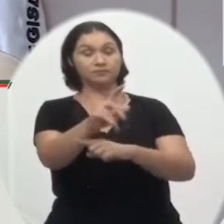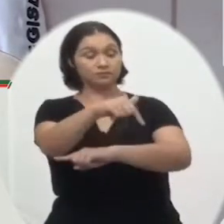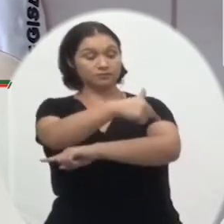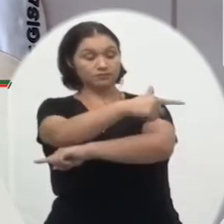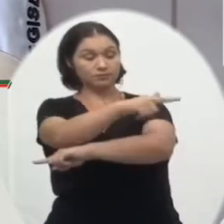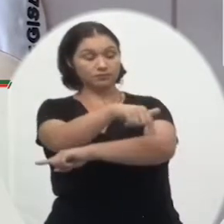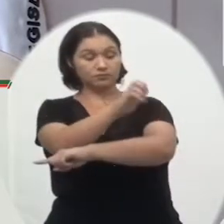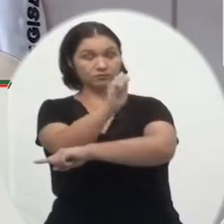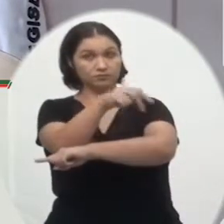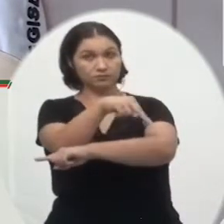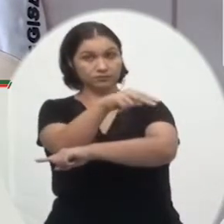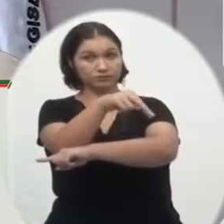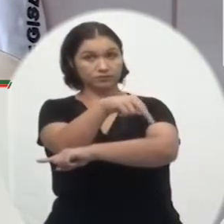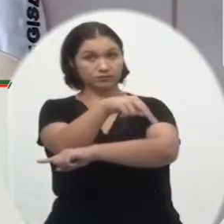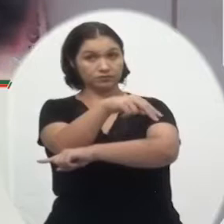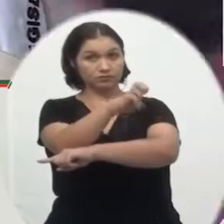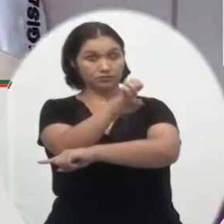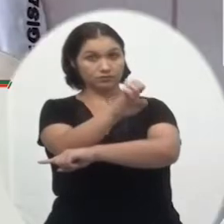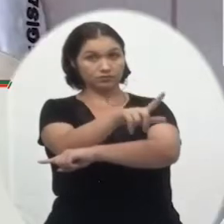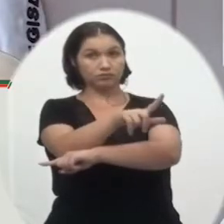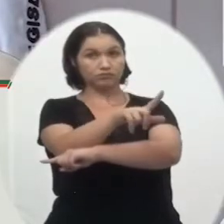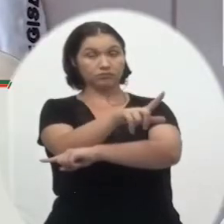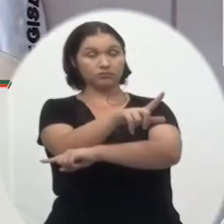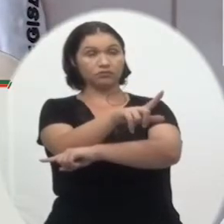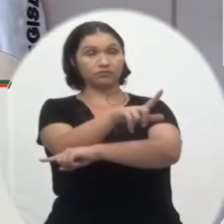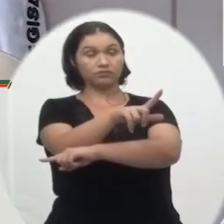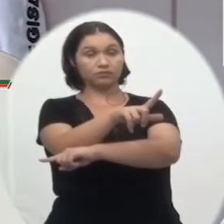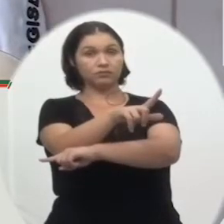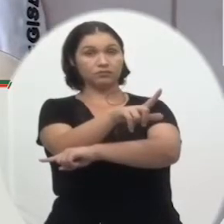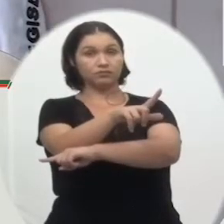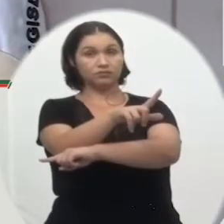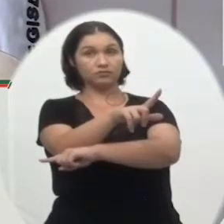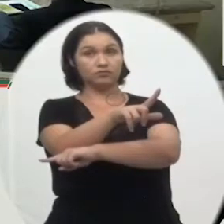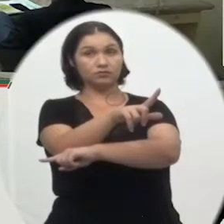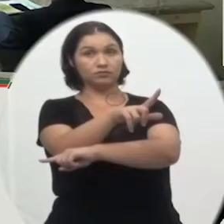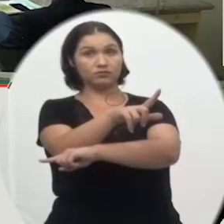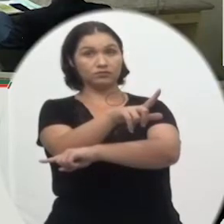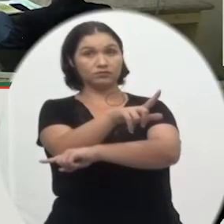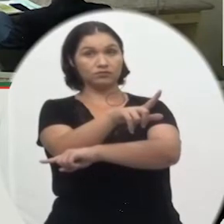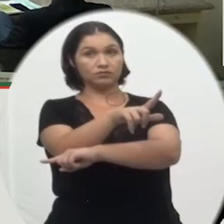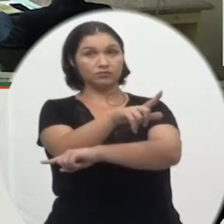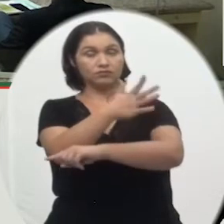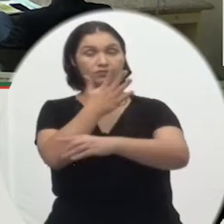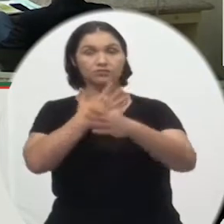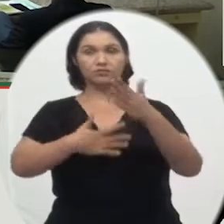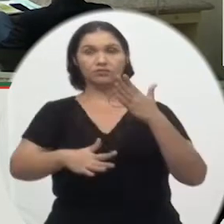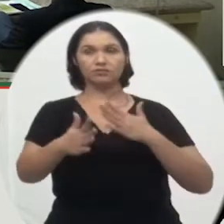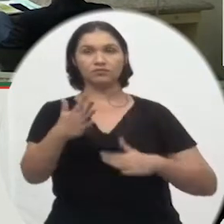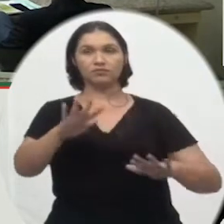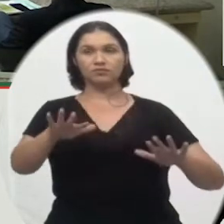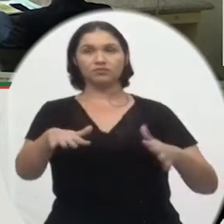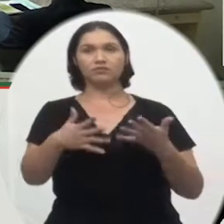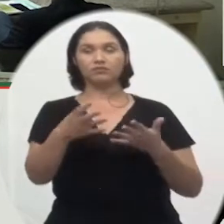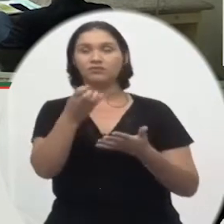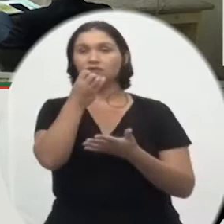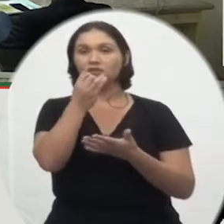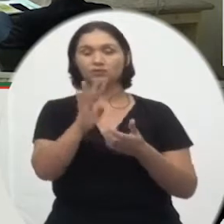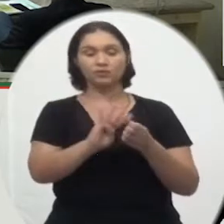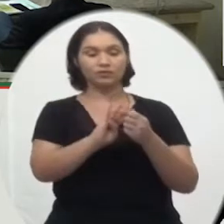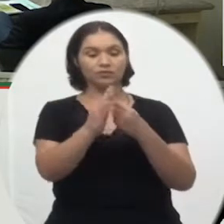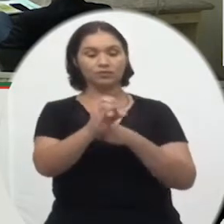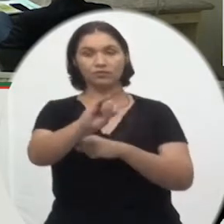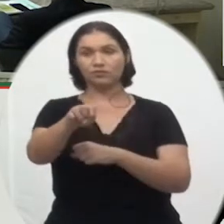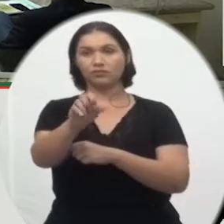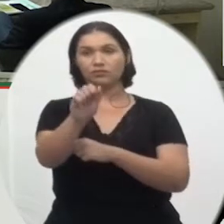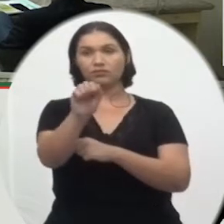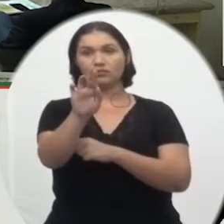rua, na primeira linha, né? Então, onde ela termina, o Tita falou bem ali, ó, passa pelos fundos da Jardim Angélica e do lado do ginásio de